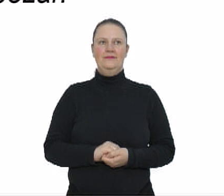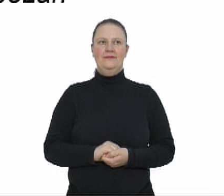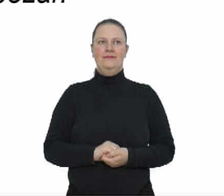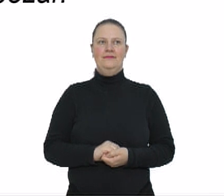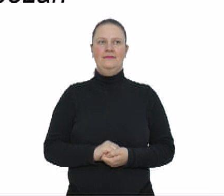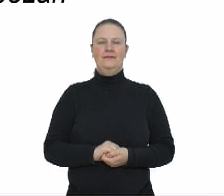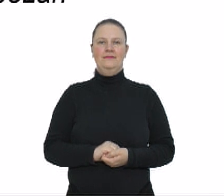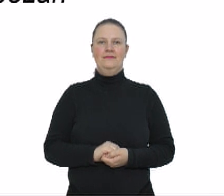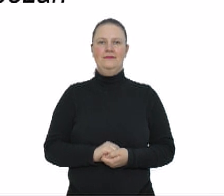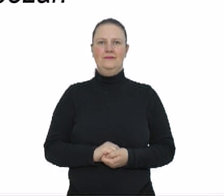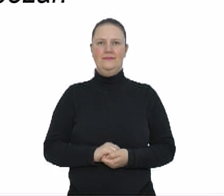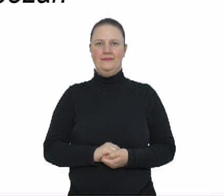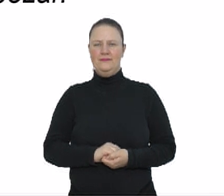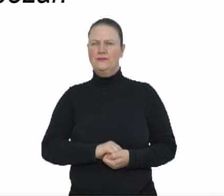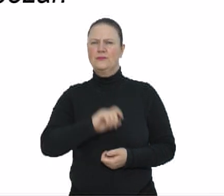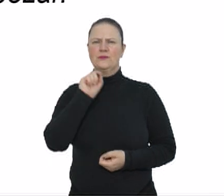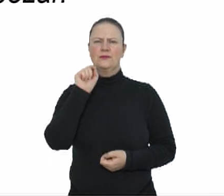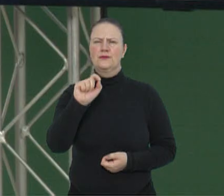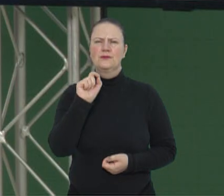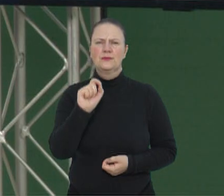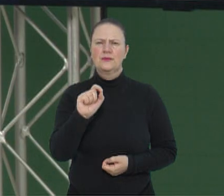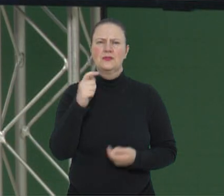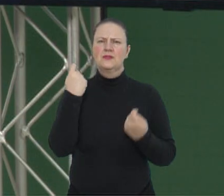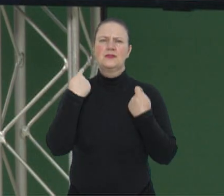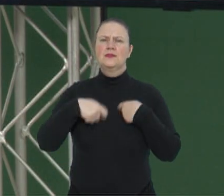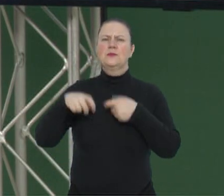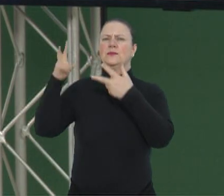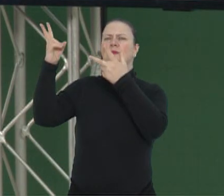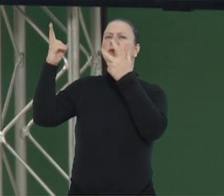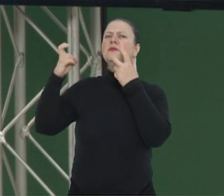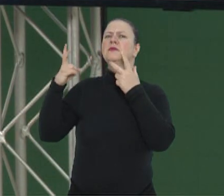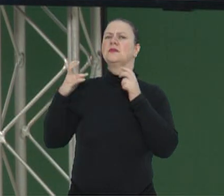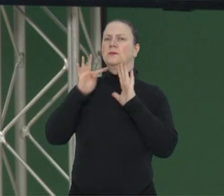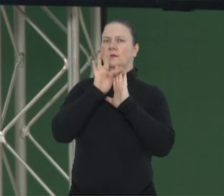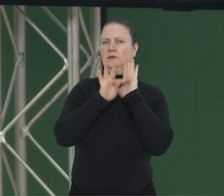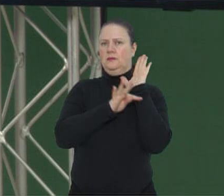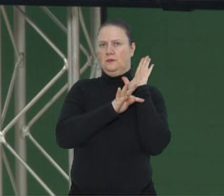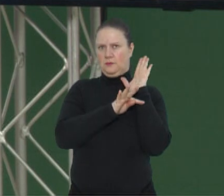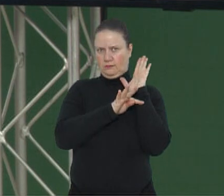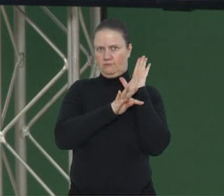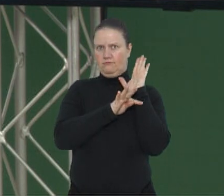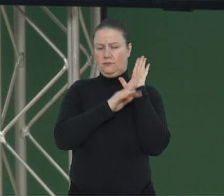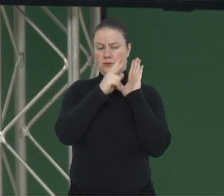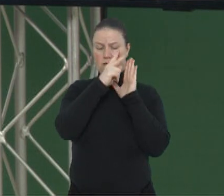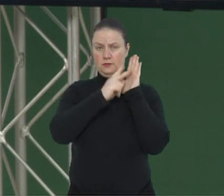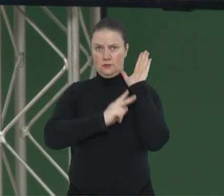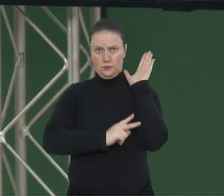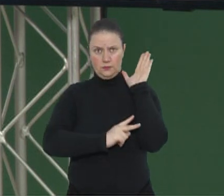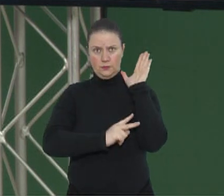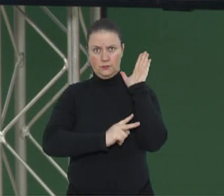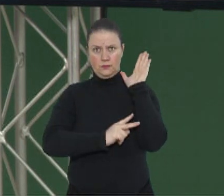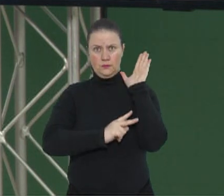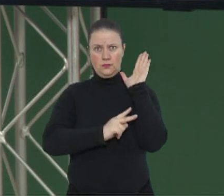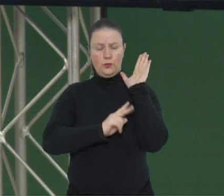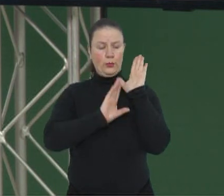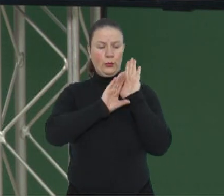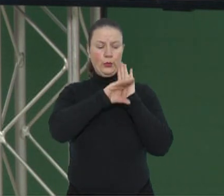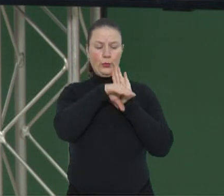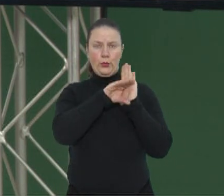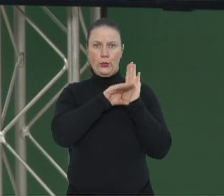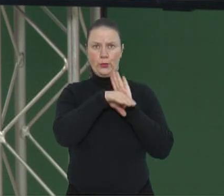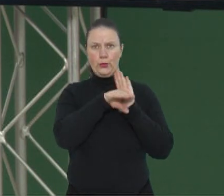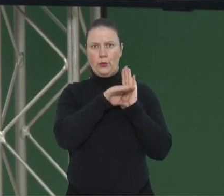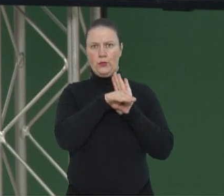desear empezar. O que vocês têm que retirar aqui, então, desta leitura? É um conceito um tanto